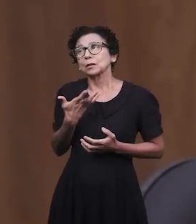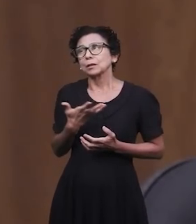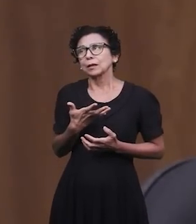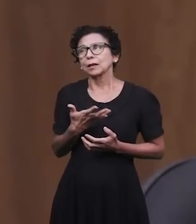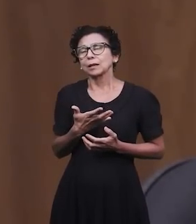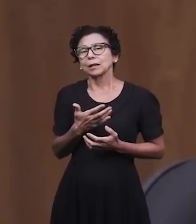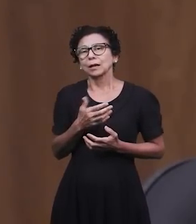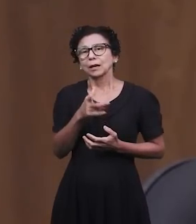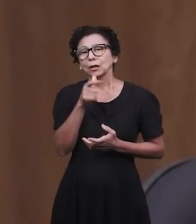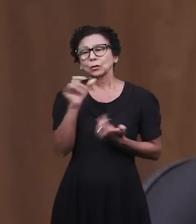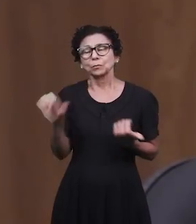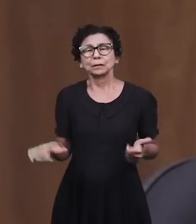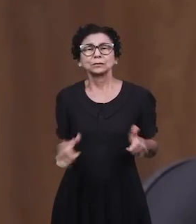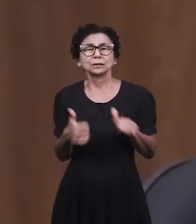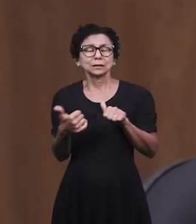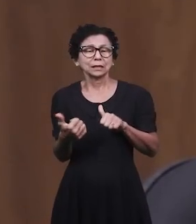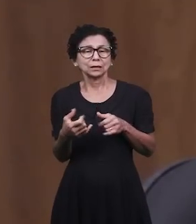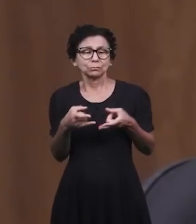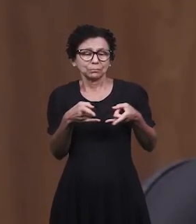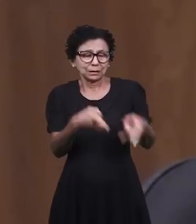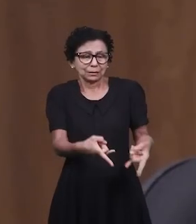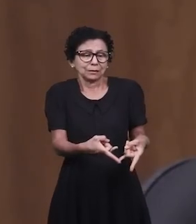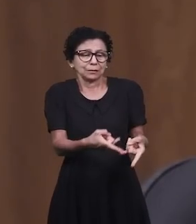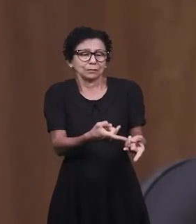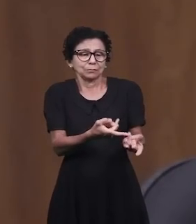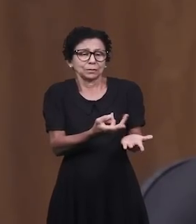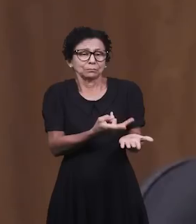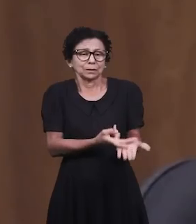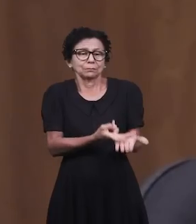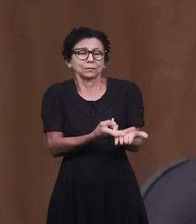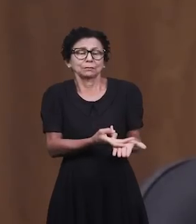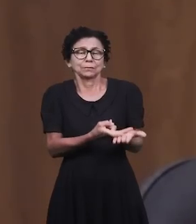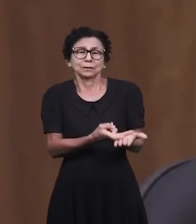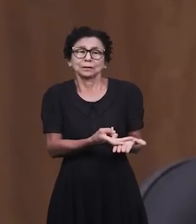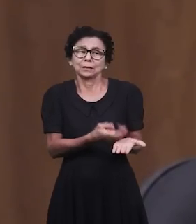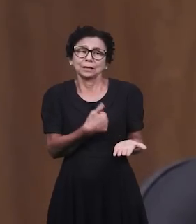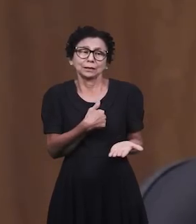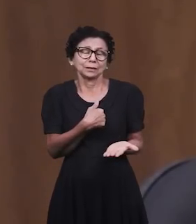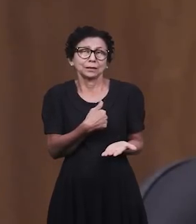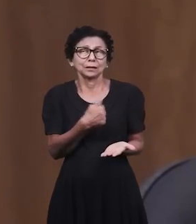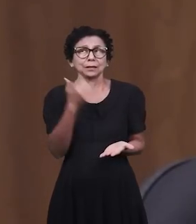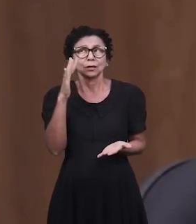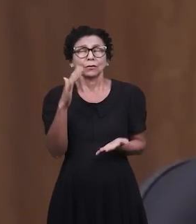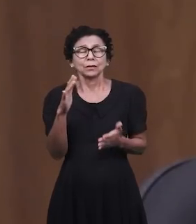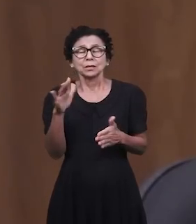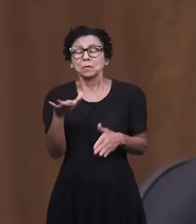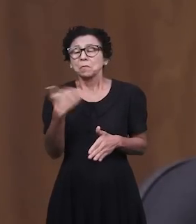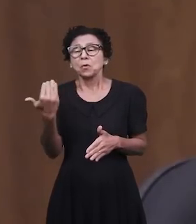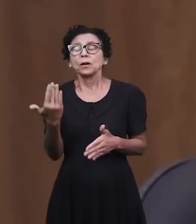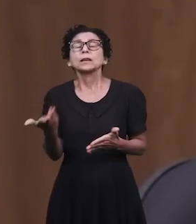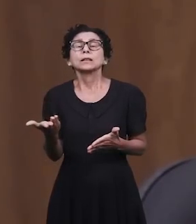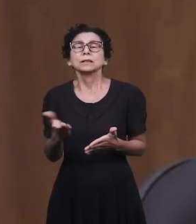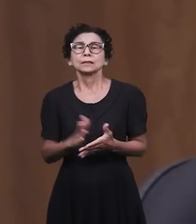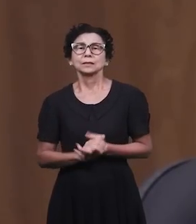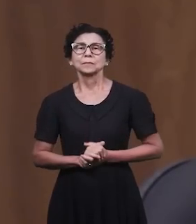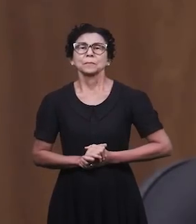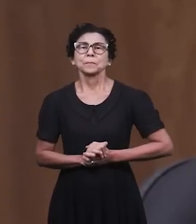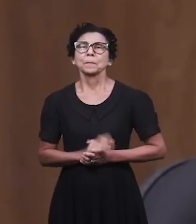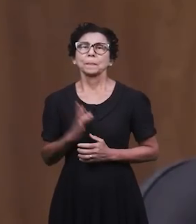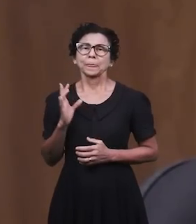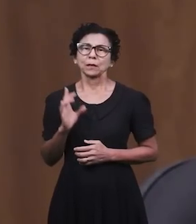batizado, eu não vou sair dessa cama, eu vou ficar aqui, daqui eu já sou desenganado, como que eu vou fazer? Você vai batizá-lo